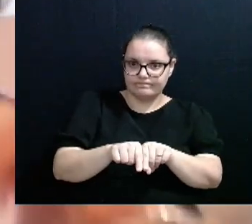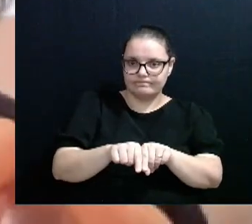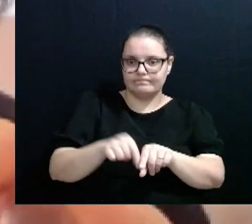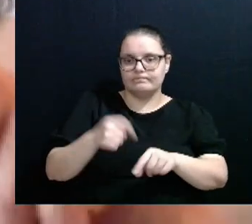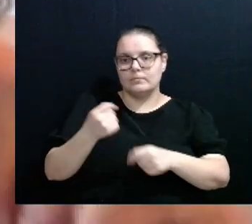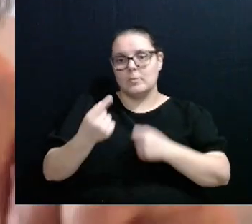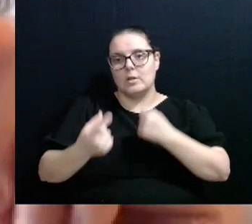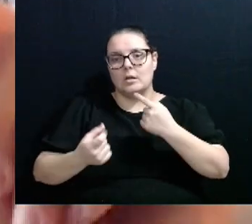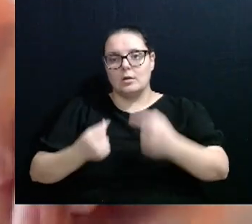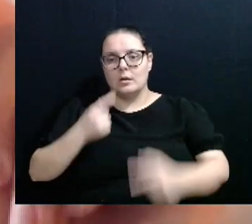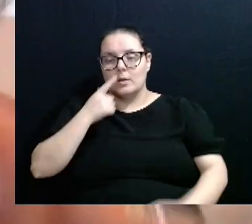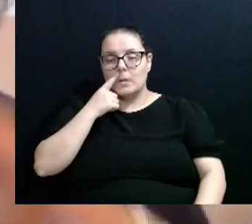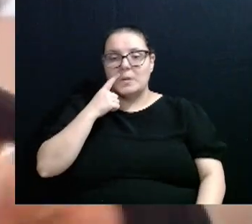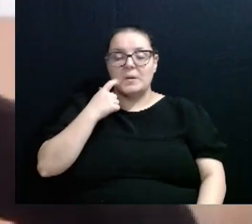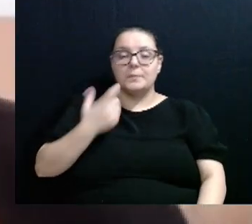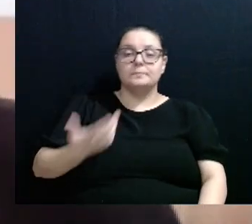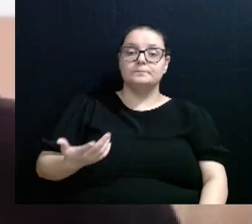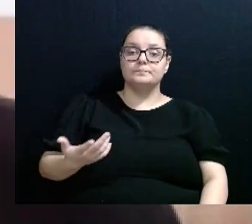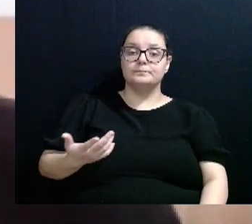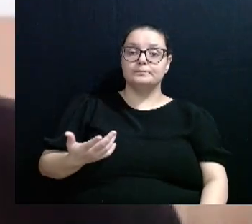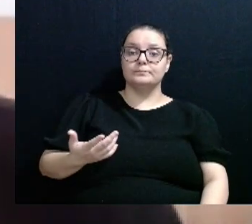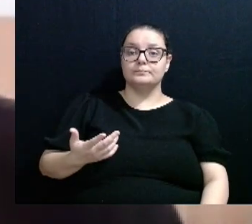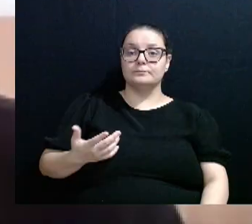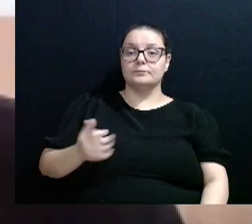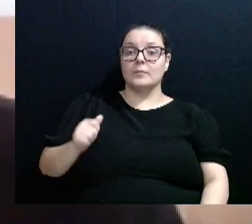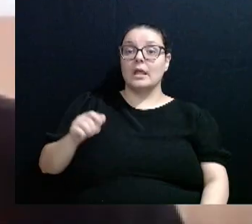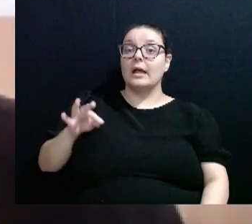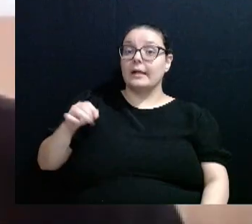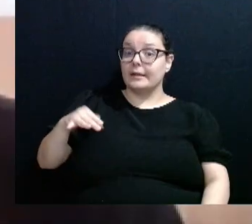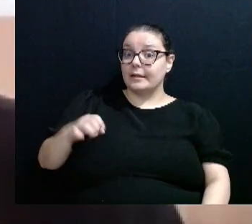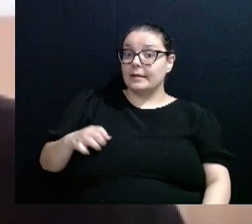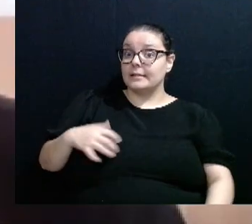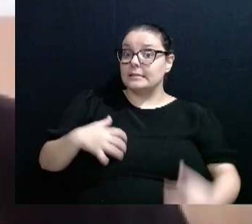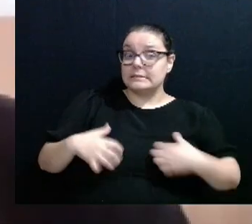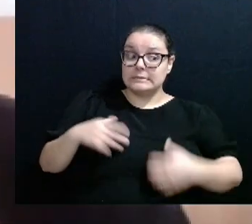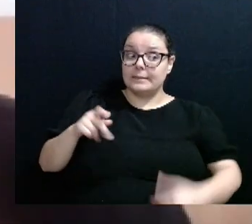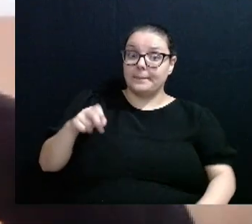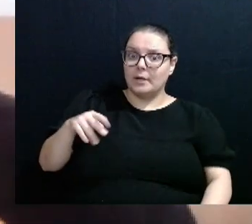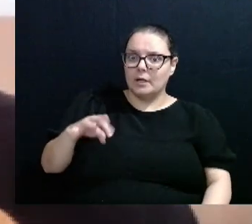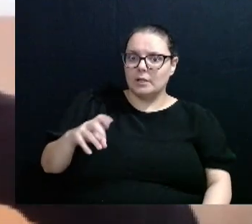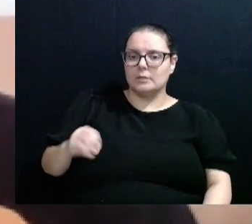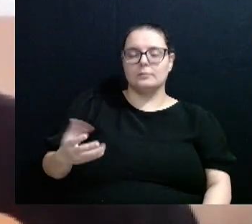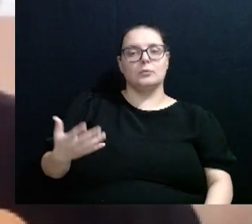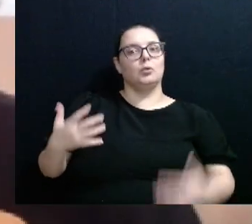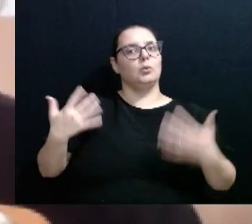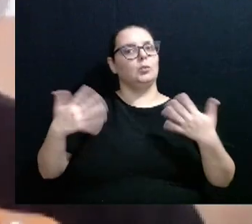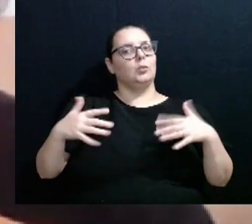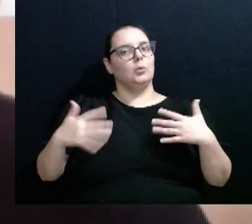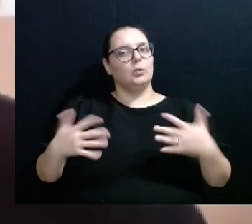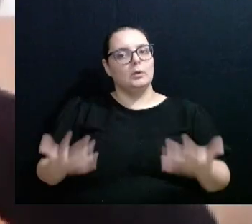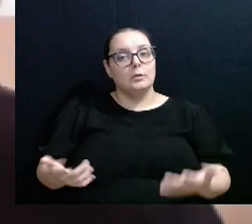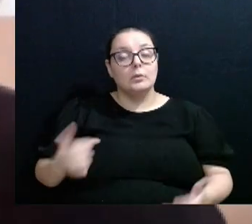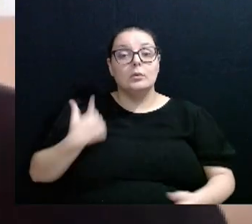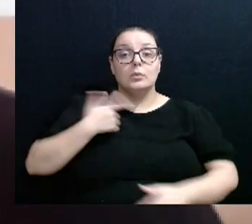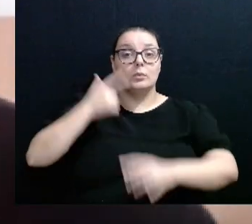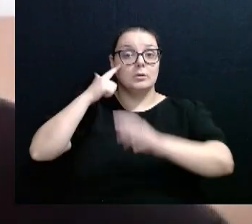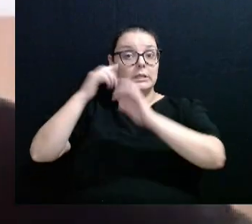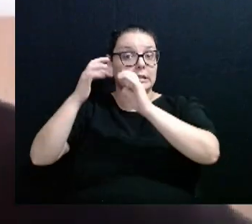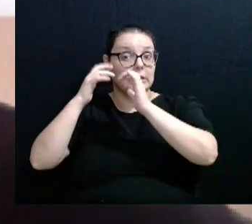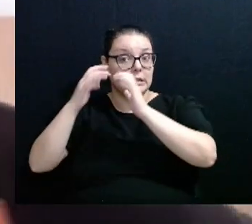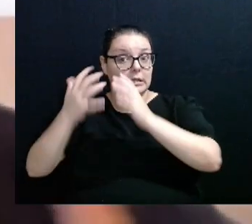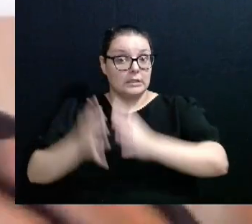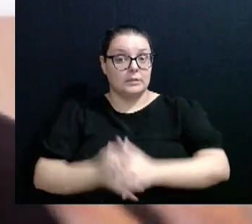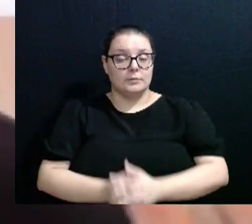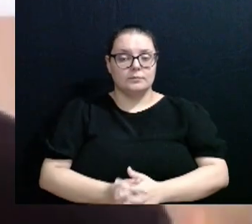alguns casos de ataque de pânico. Olha só. Tá? Nosso cérebro, ele entra